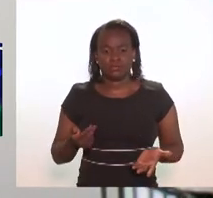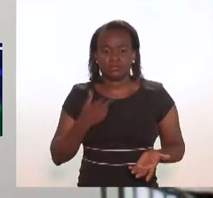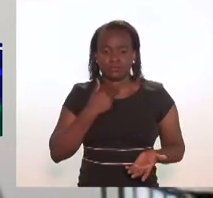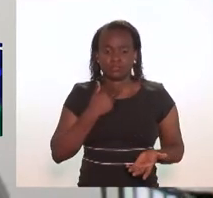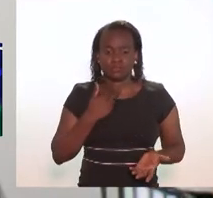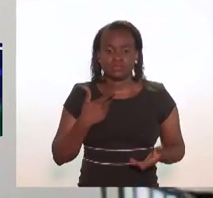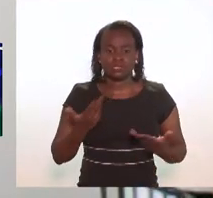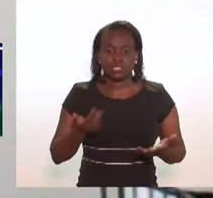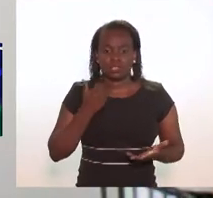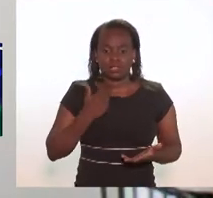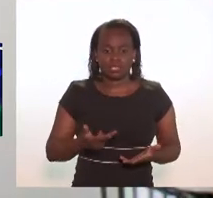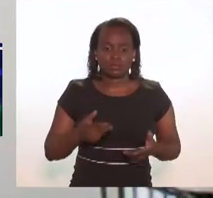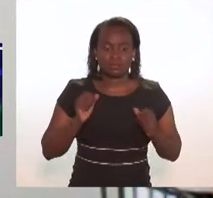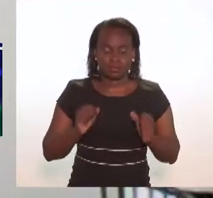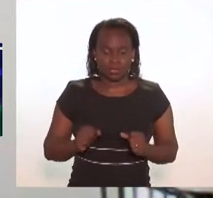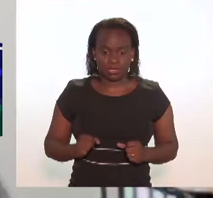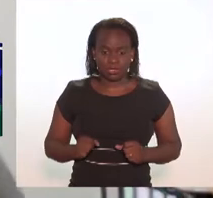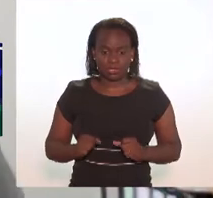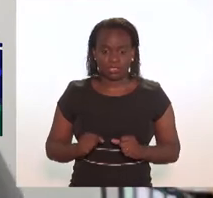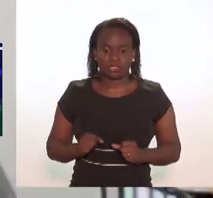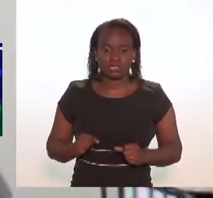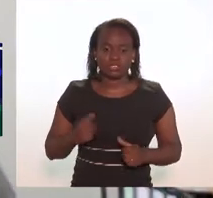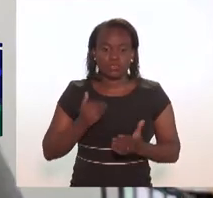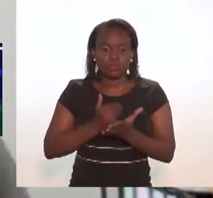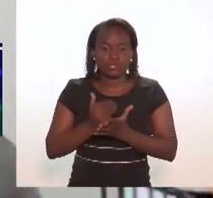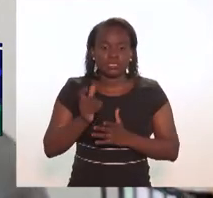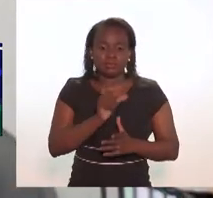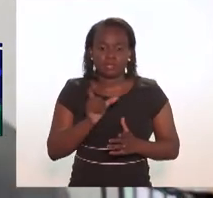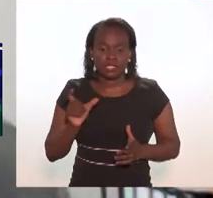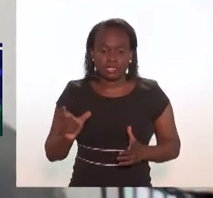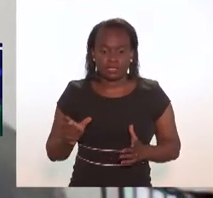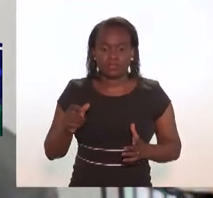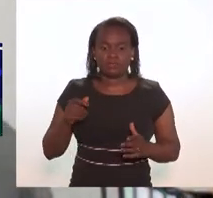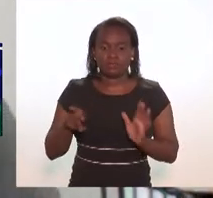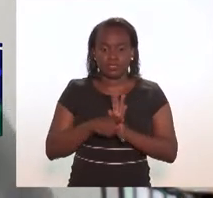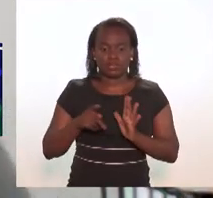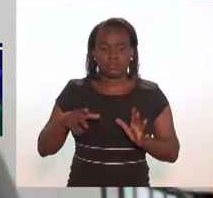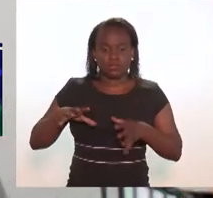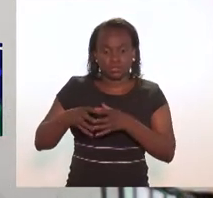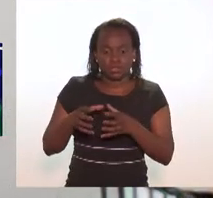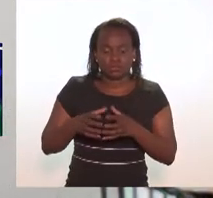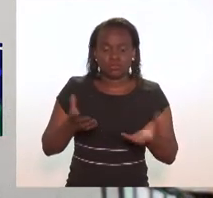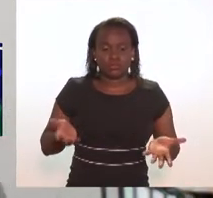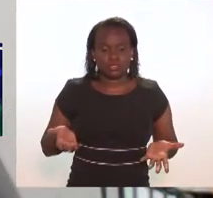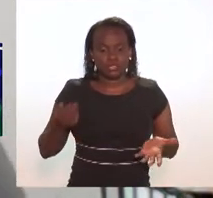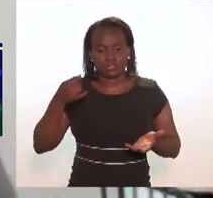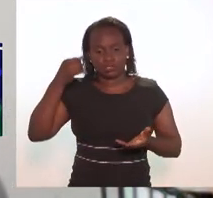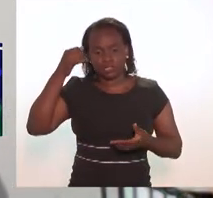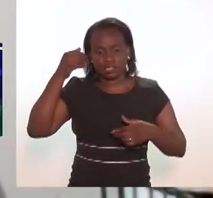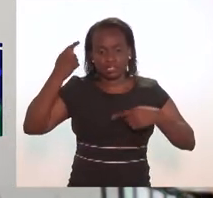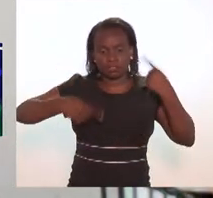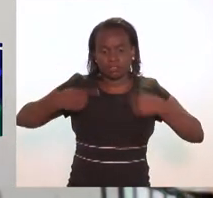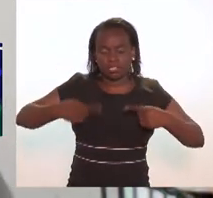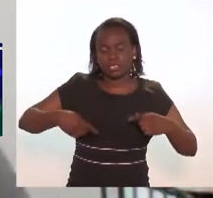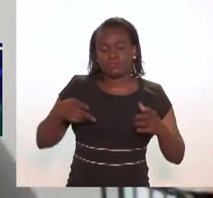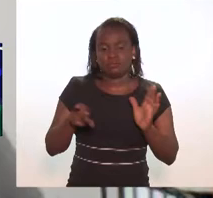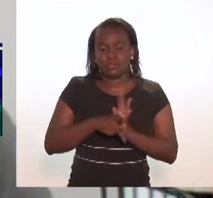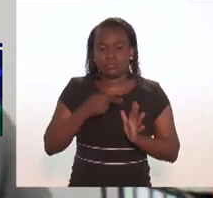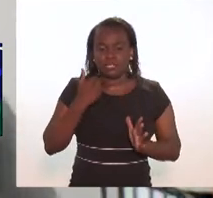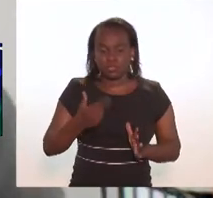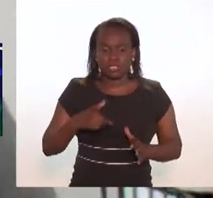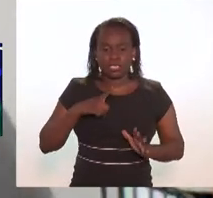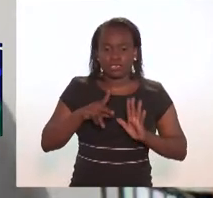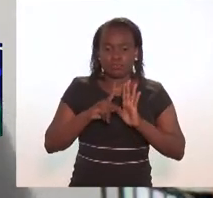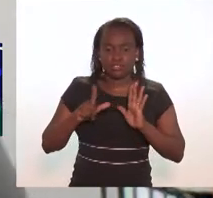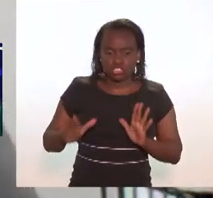A língua do P é uma brincadeira de criança de começar as palavras usando o P. O debate que nós estamos fazendo é um debate linguístico, que tem um